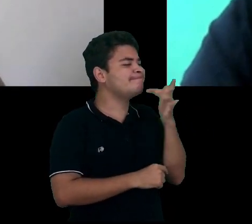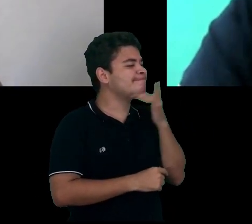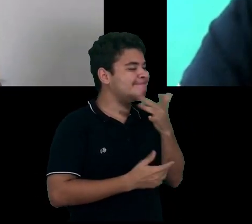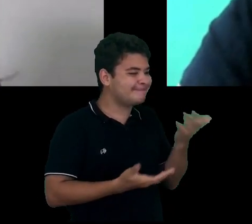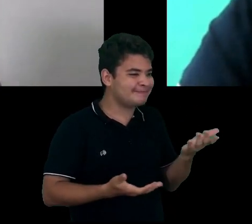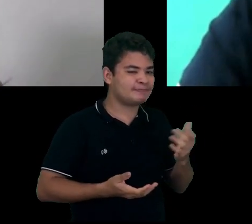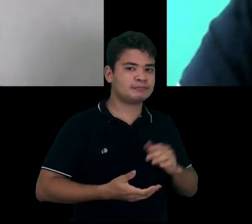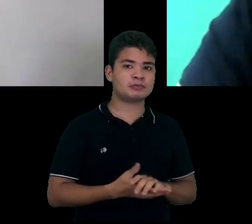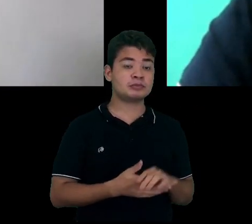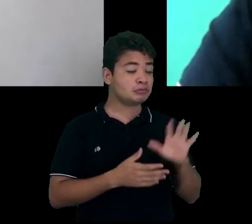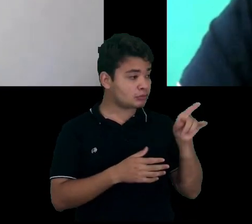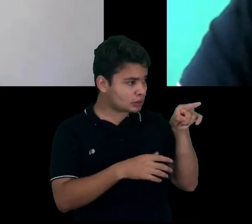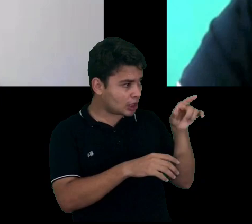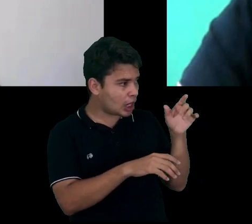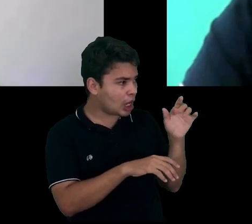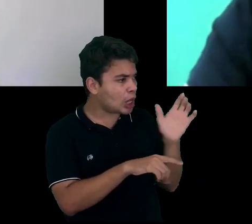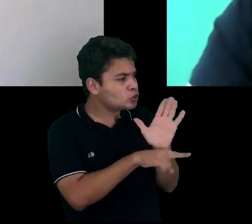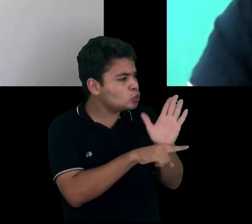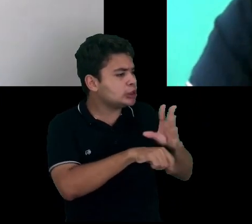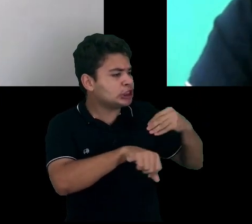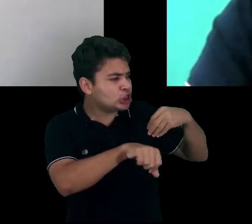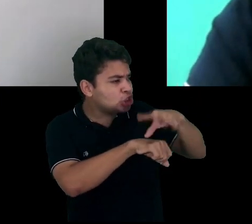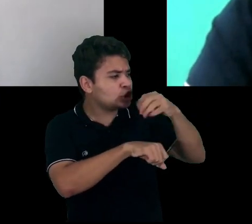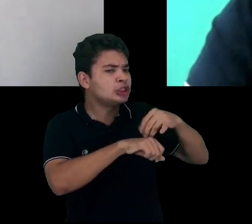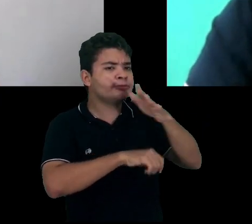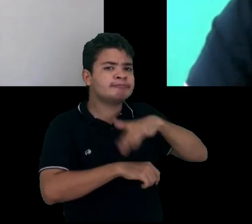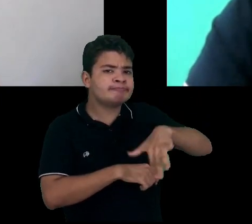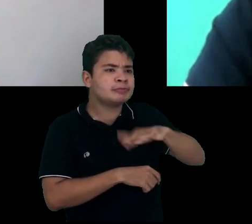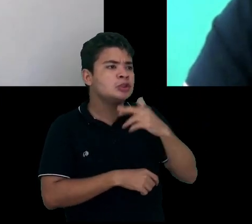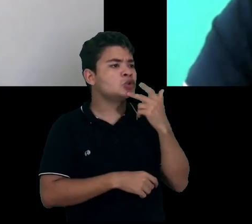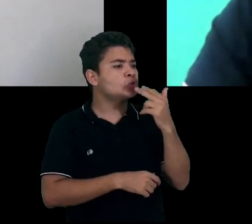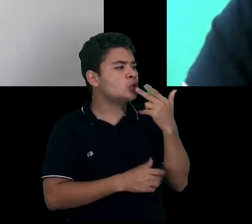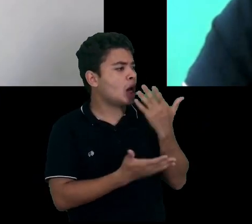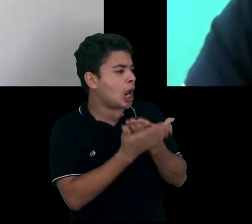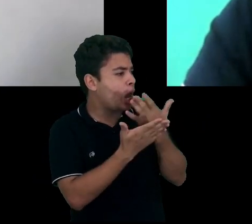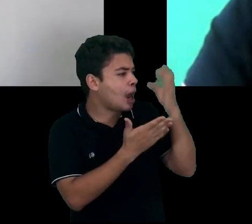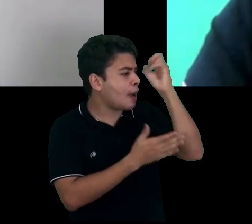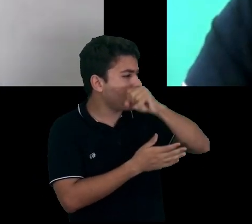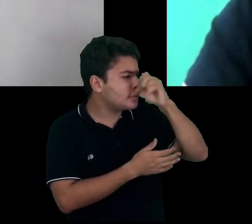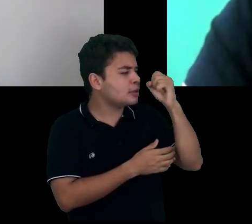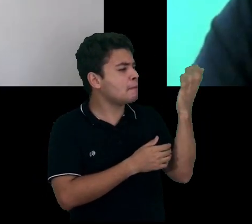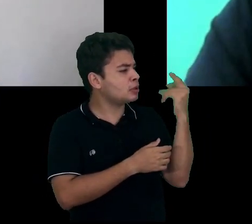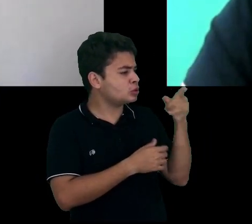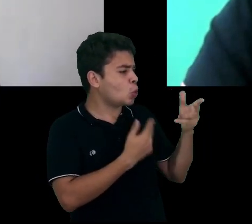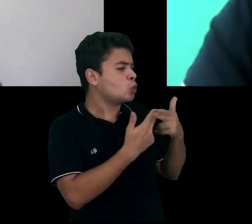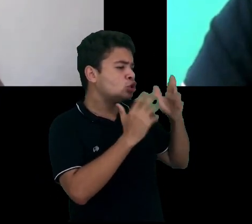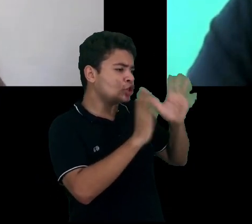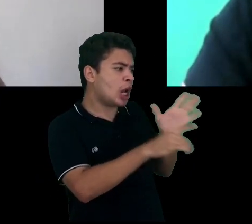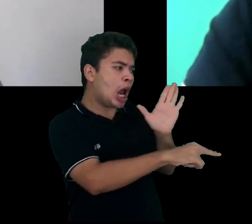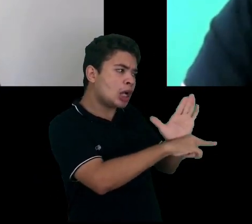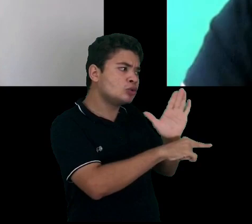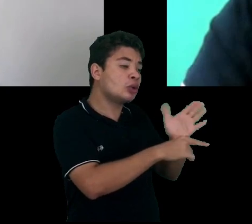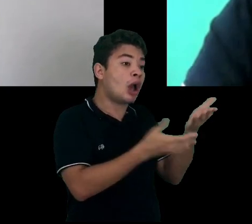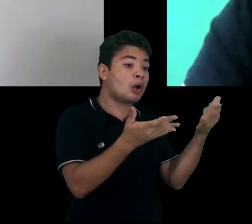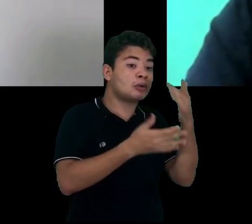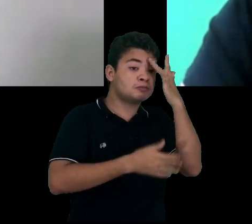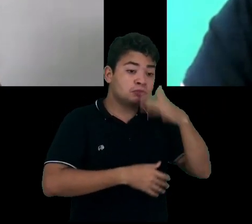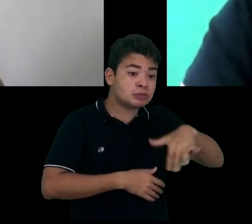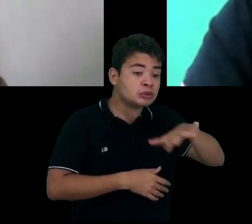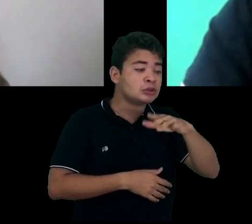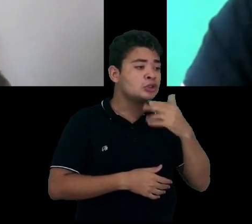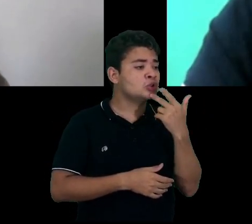Tem algumas dicas, Gil, que você pode compartilhar com a gente, que foram úteis para você? Para quem está começando agora, né, estudar